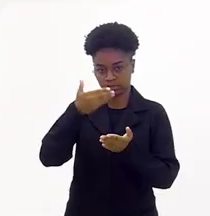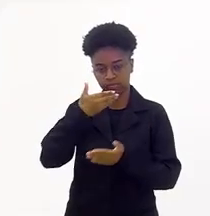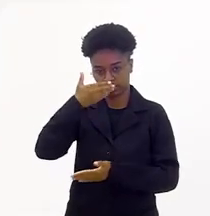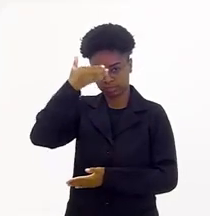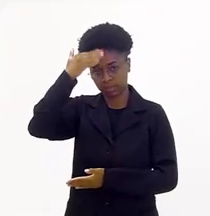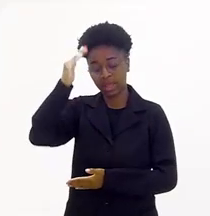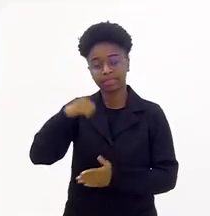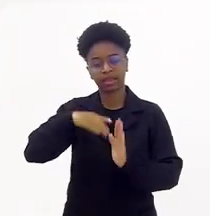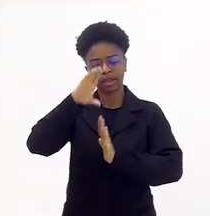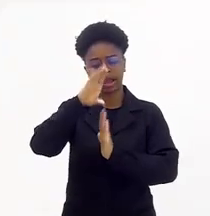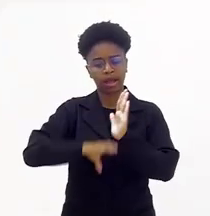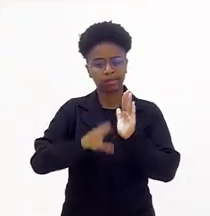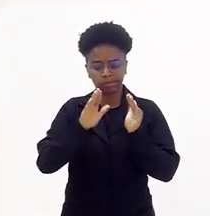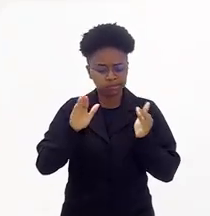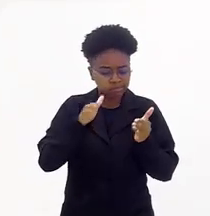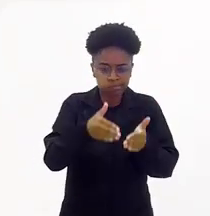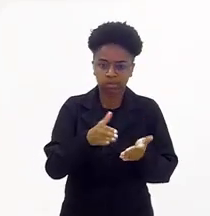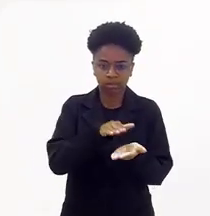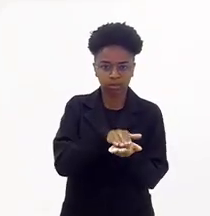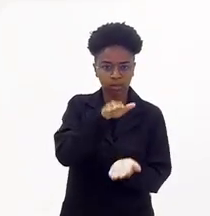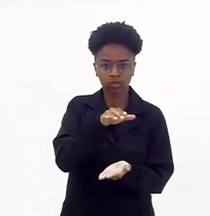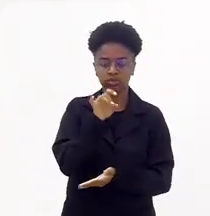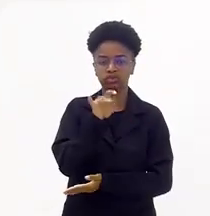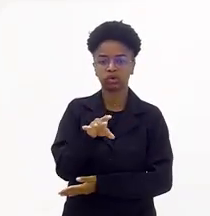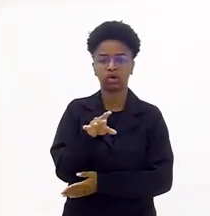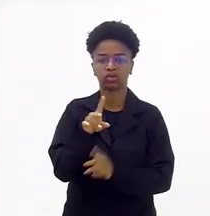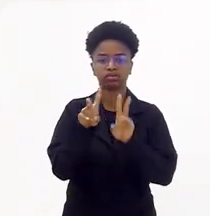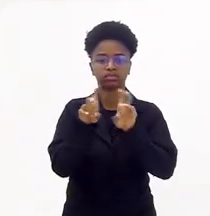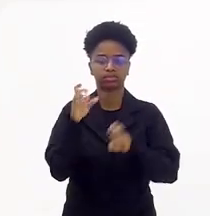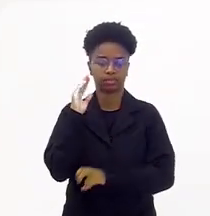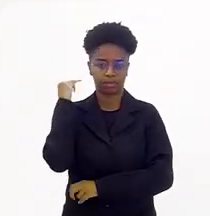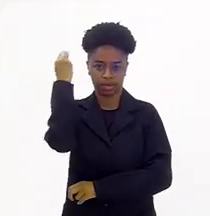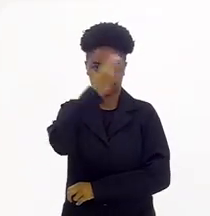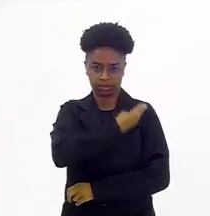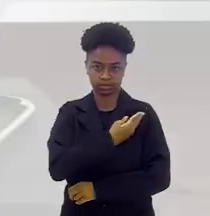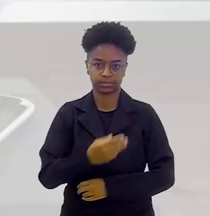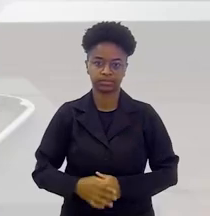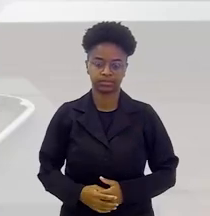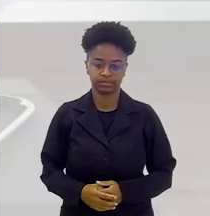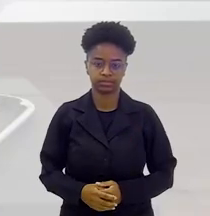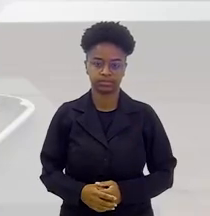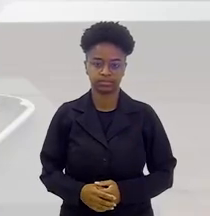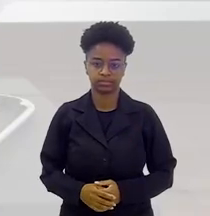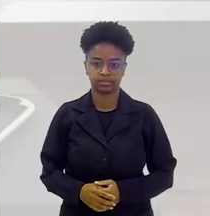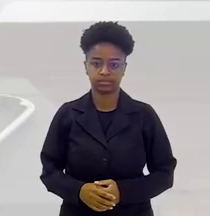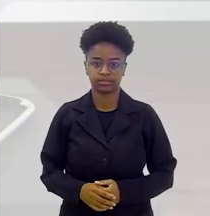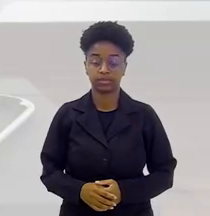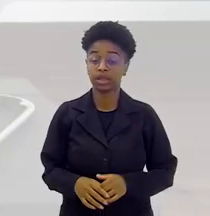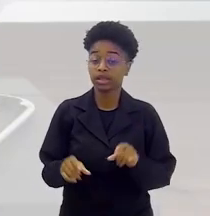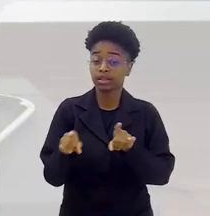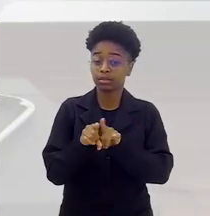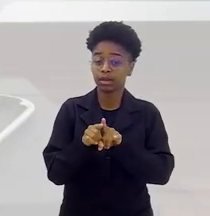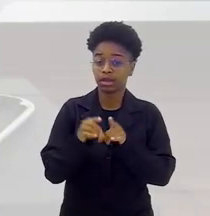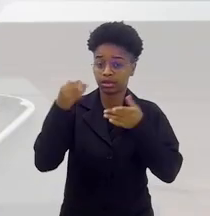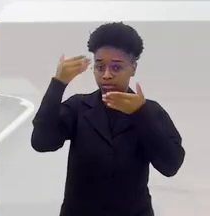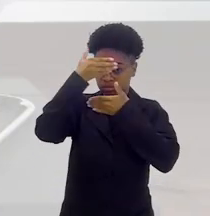tem um capítulo inteiro sobre... O Alcorão tem um capítulo inteiro sobre Maria. E